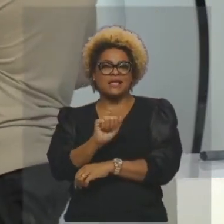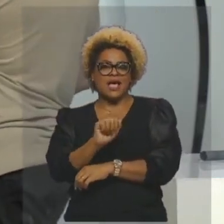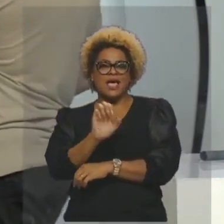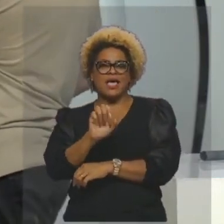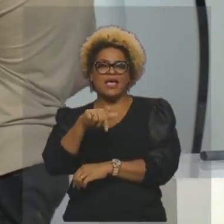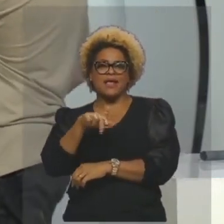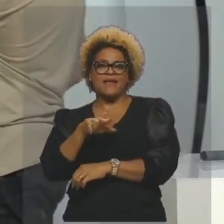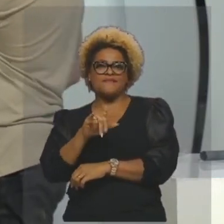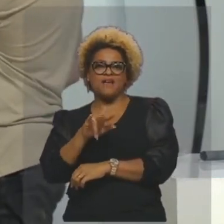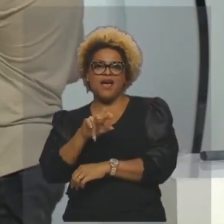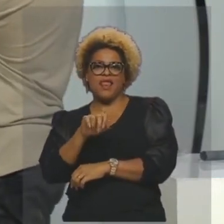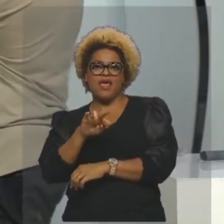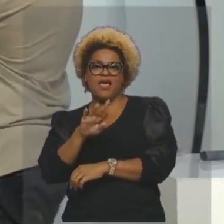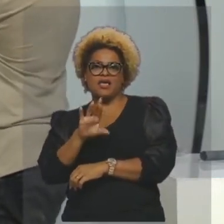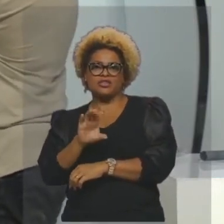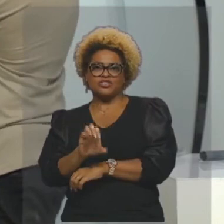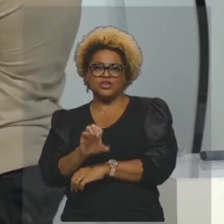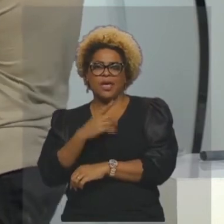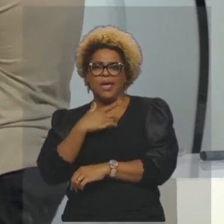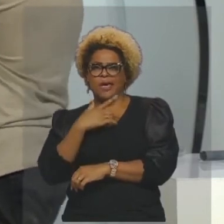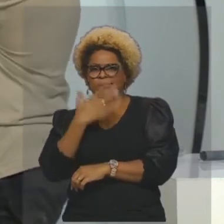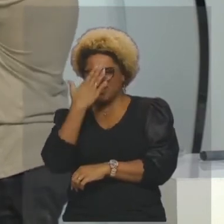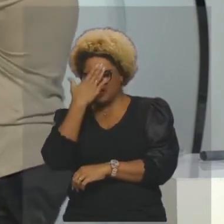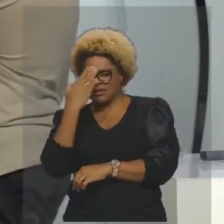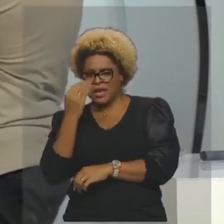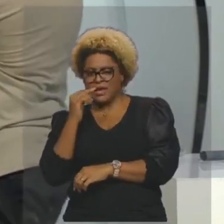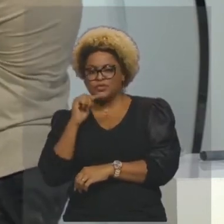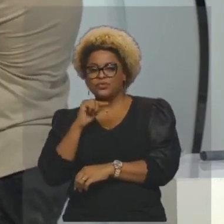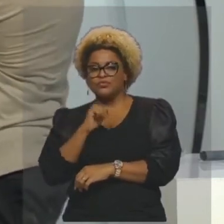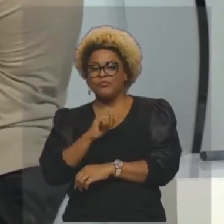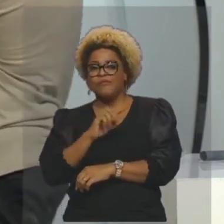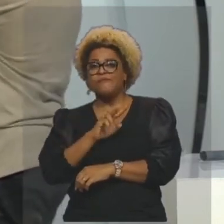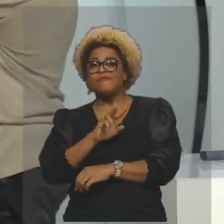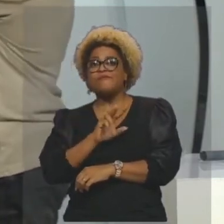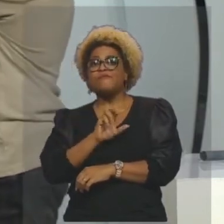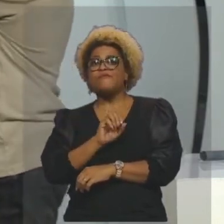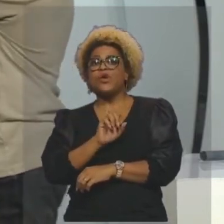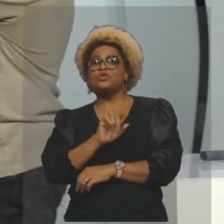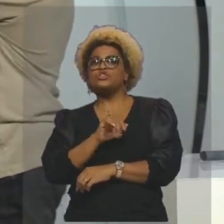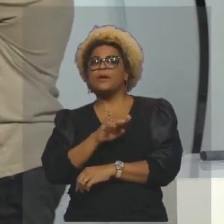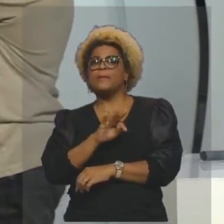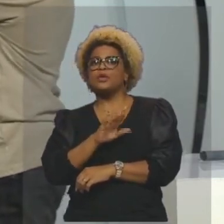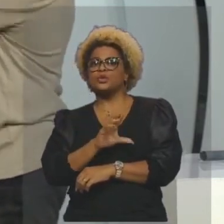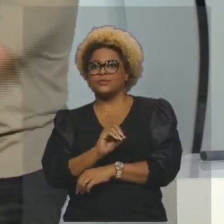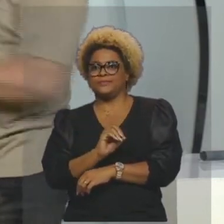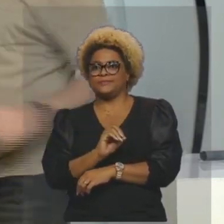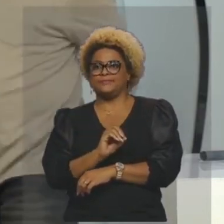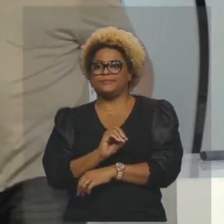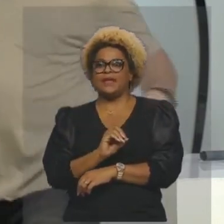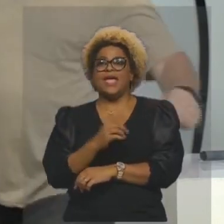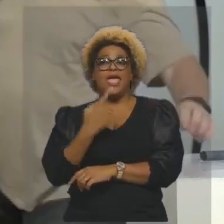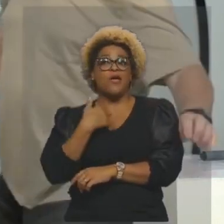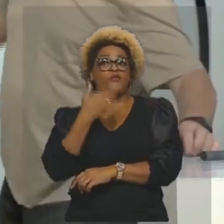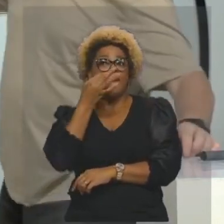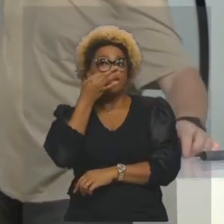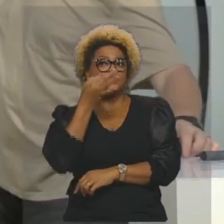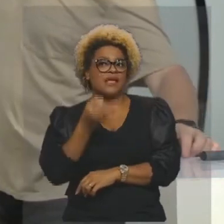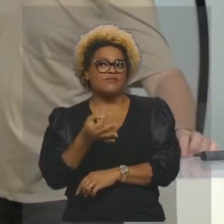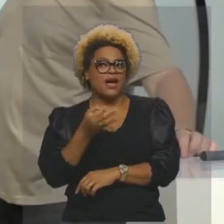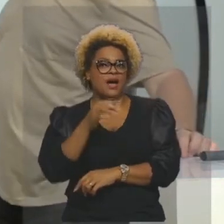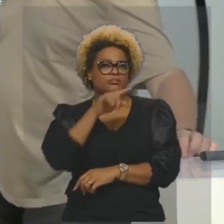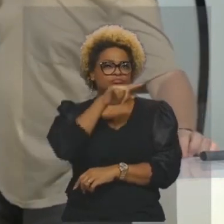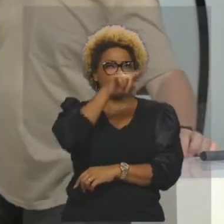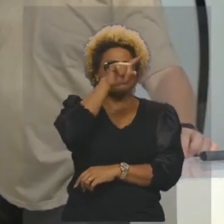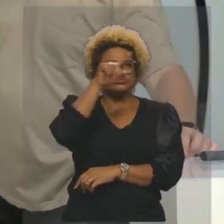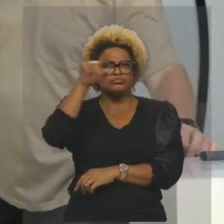cálculo da resistência equivalente agora, sendo simplesmente os 3 resistores em série, né? Então, vai ficar